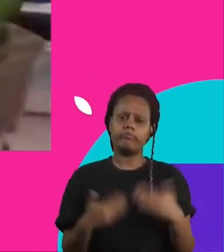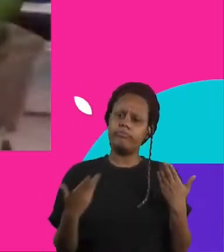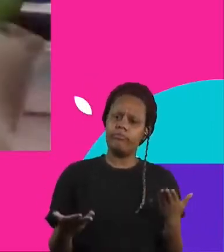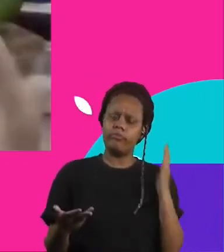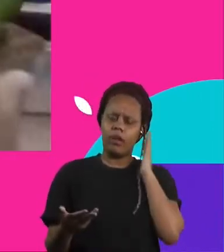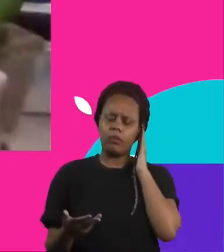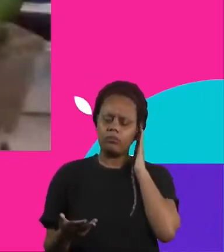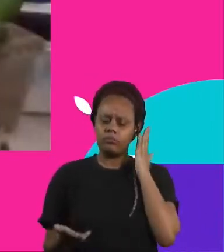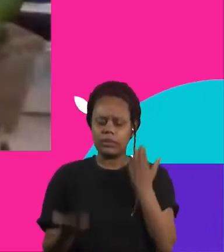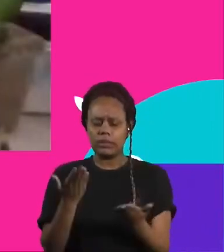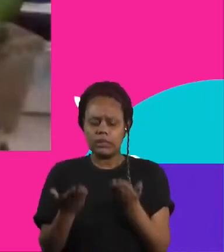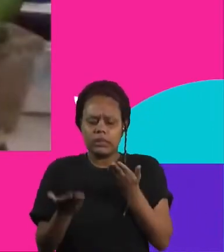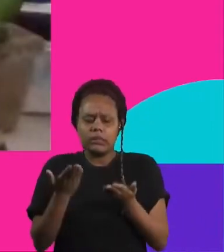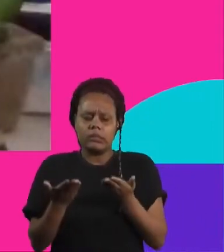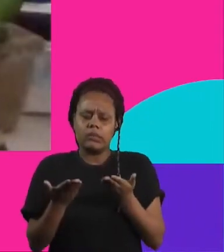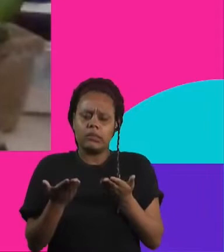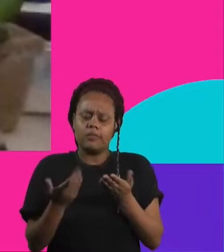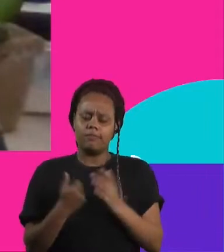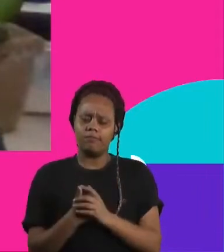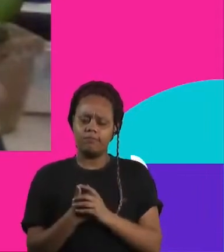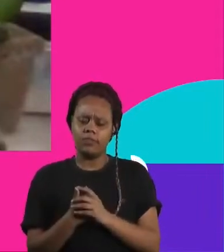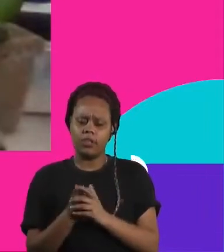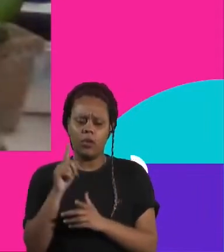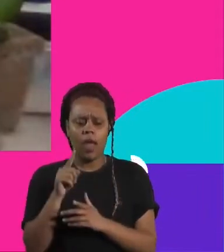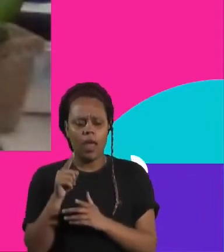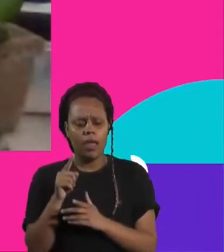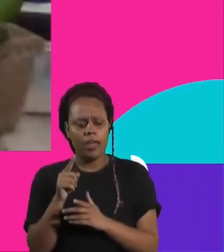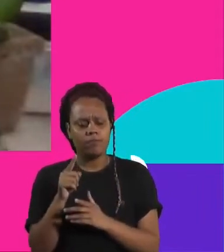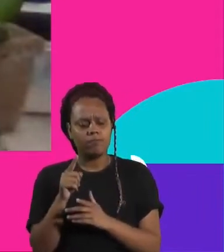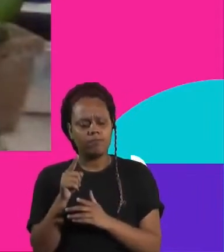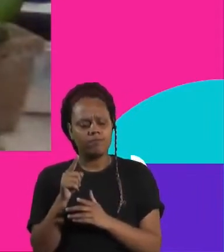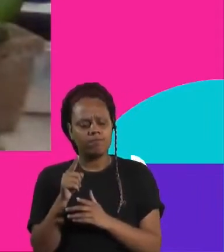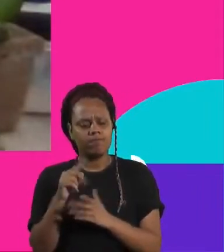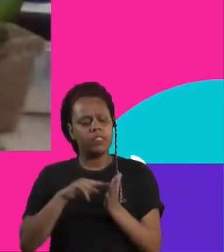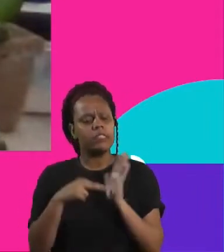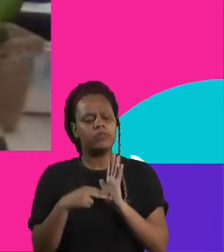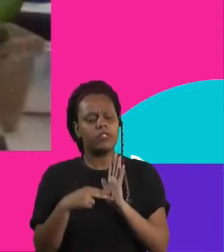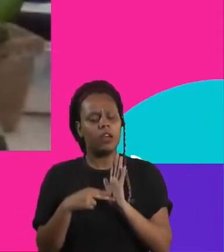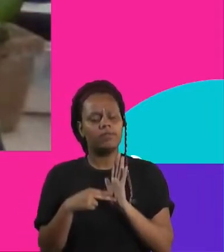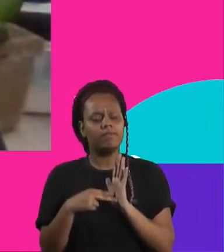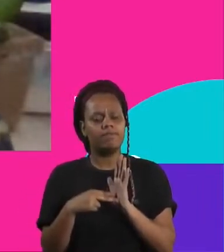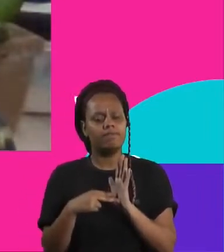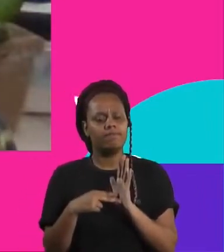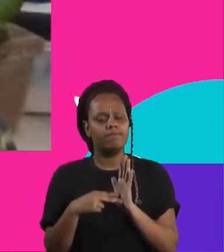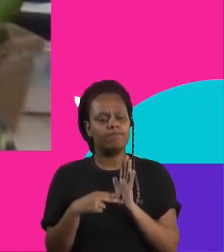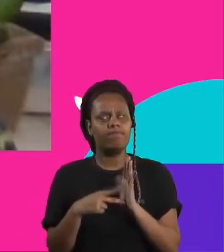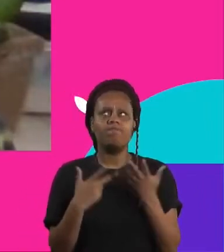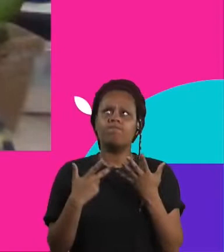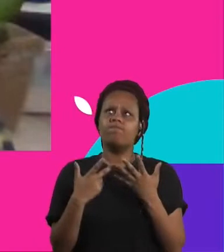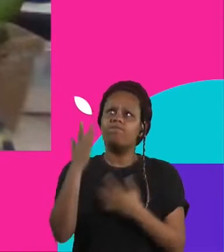caminho. Ela foi criada para a gente poder fazer reflexão sobre as informações que são coletadas, para a gente amadurecer,